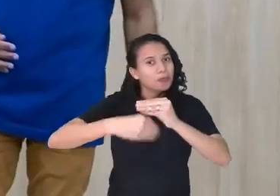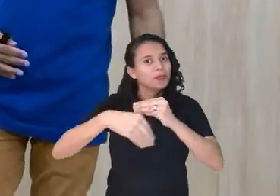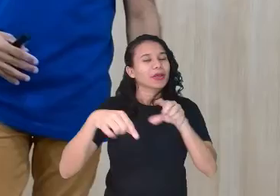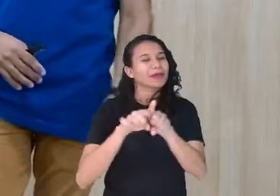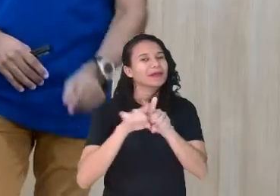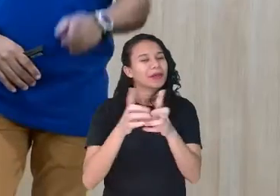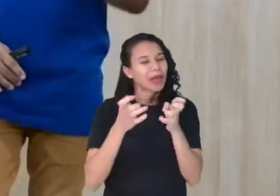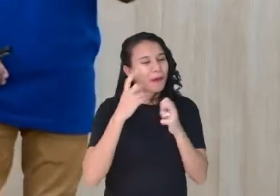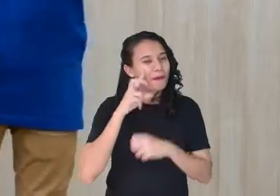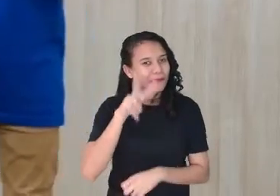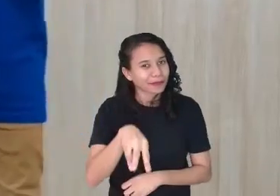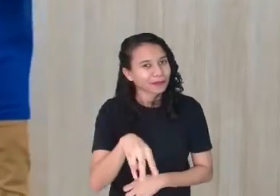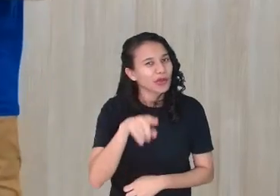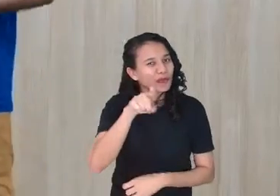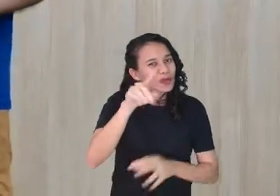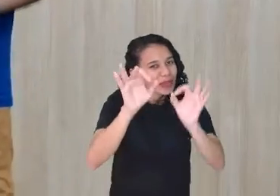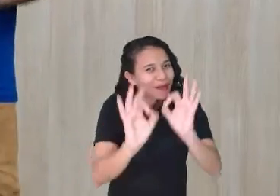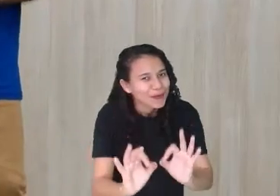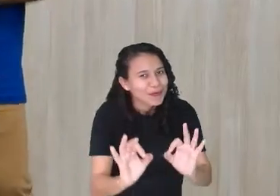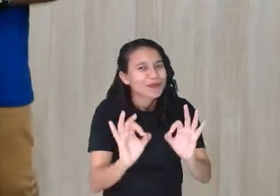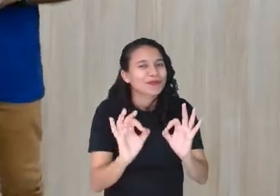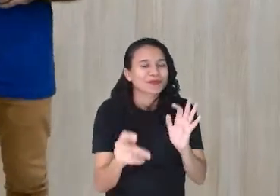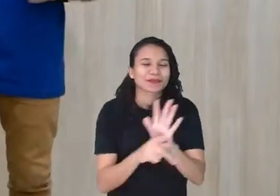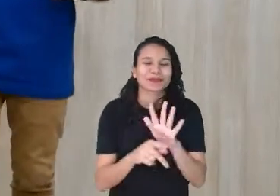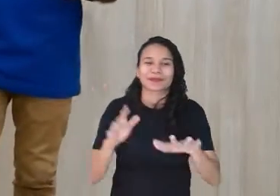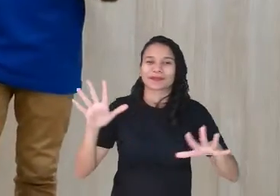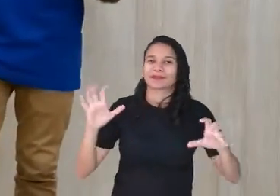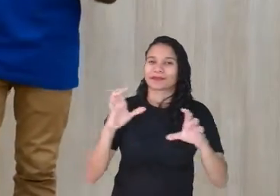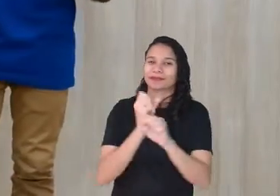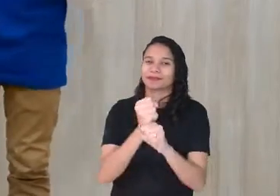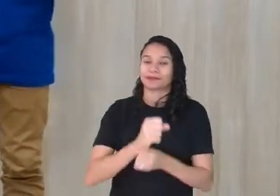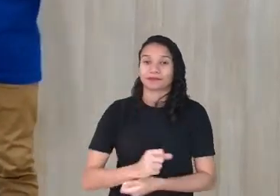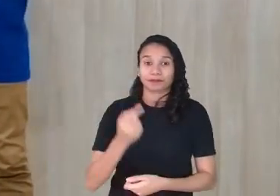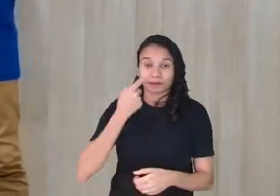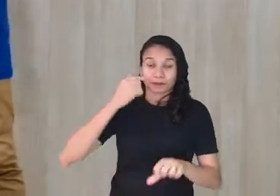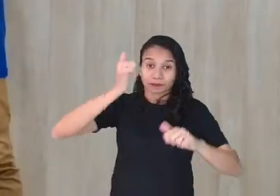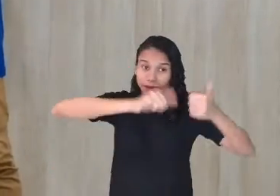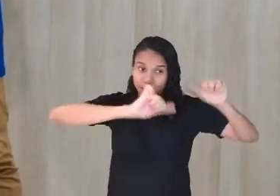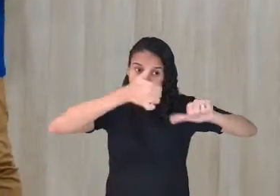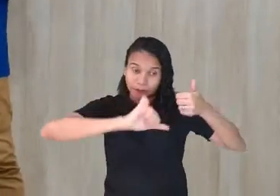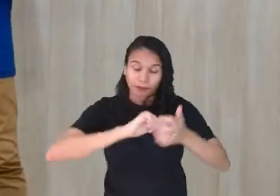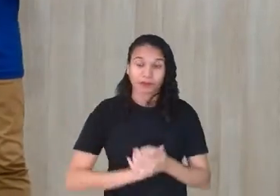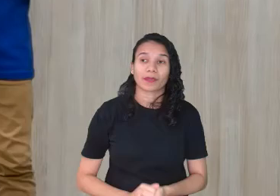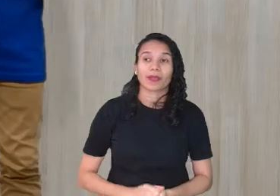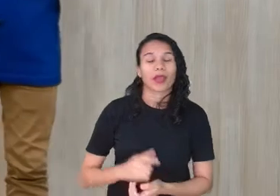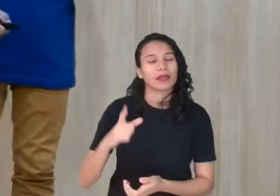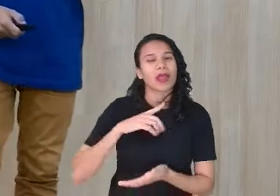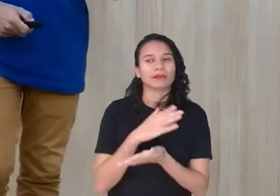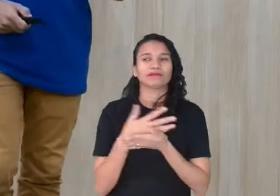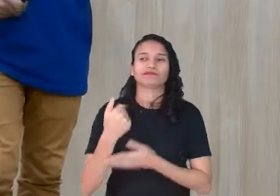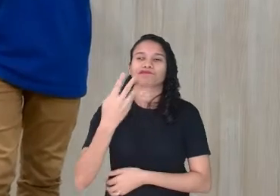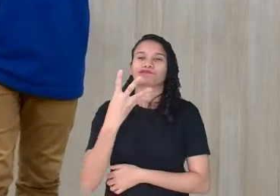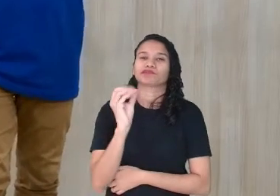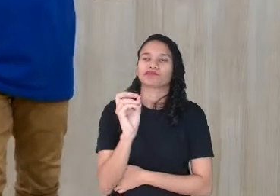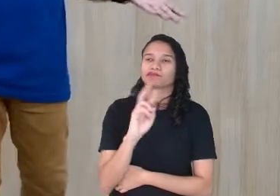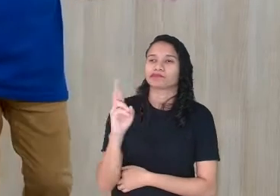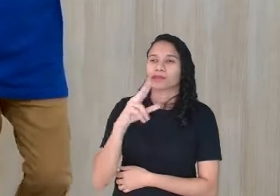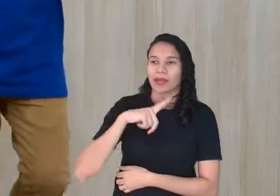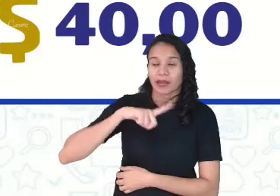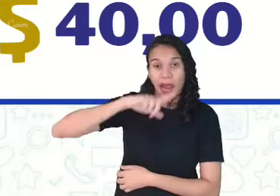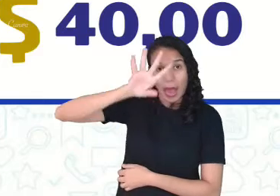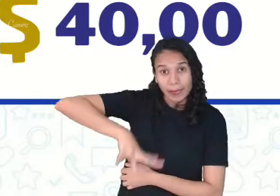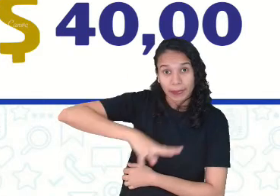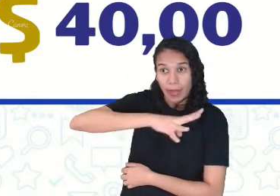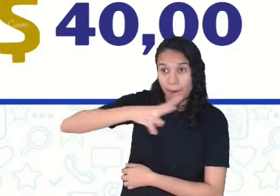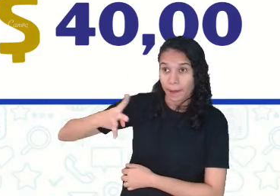esse comentário, se você vai acertar esse cálculo. Bora analisar aqui. para ver menos de R$40, eu tenho uma tabela, né? Essa